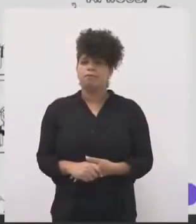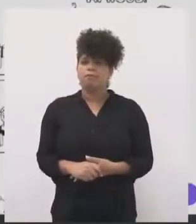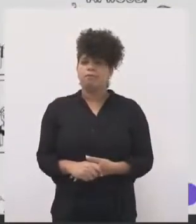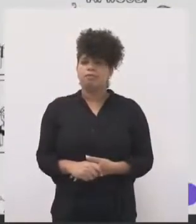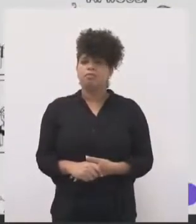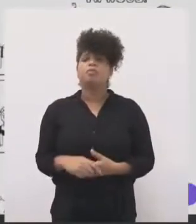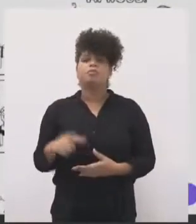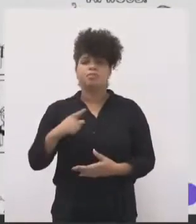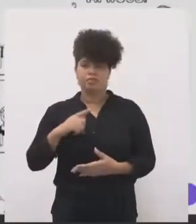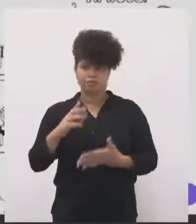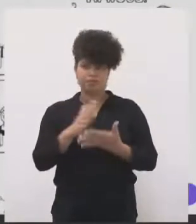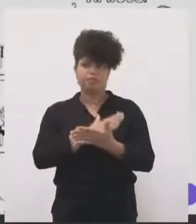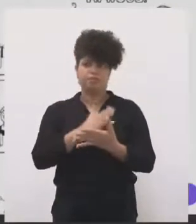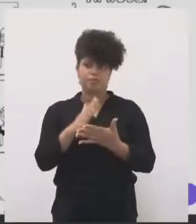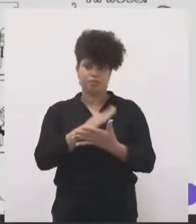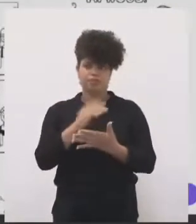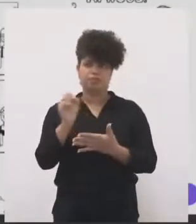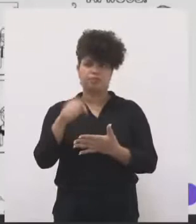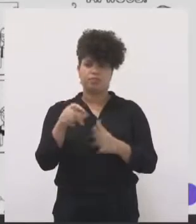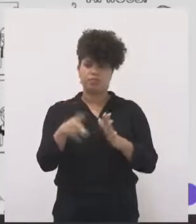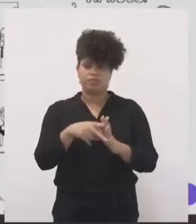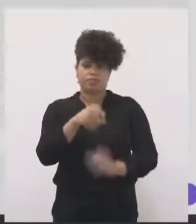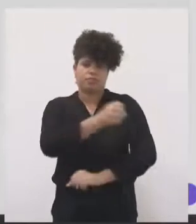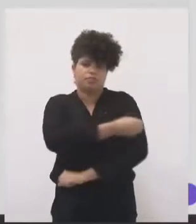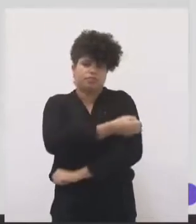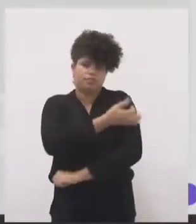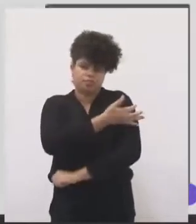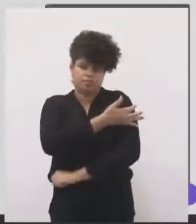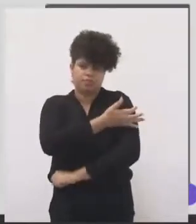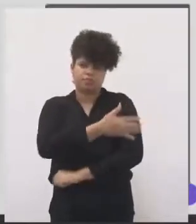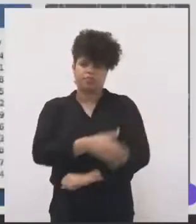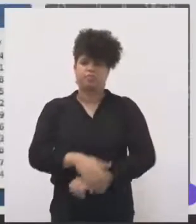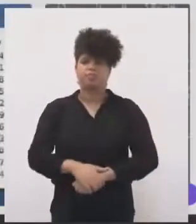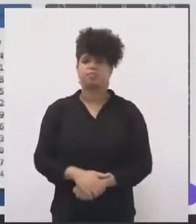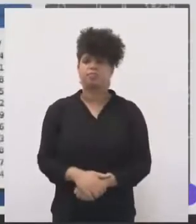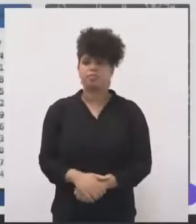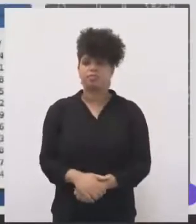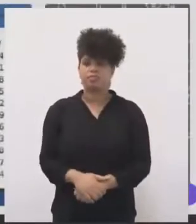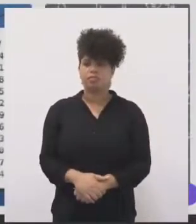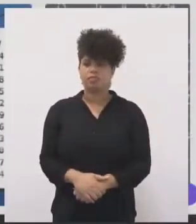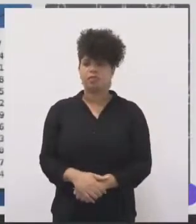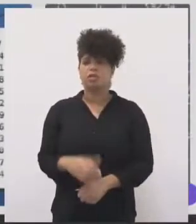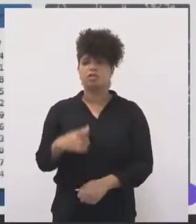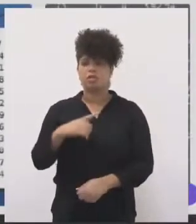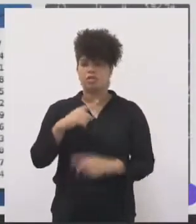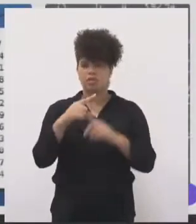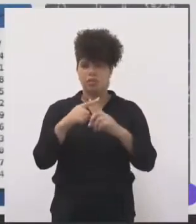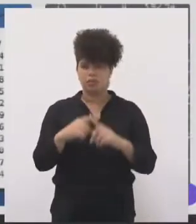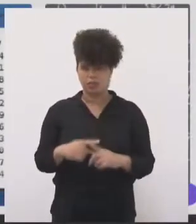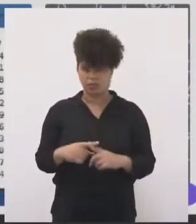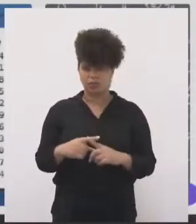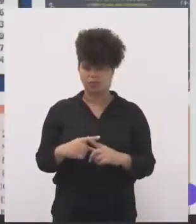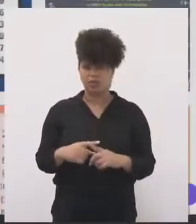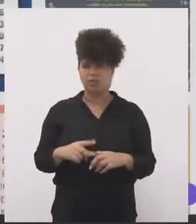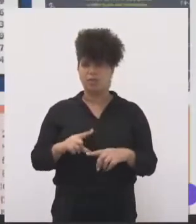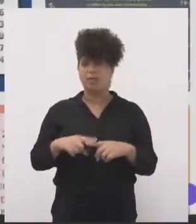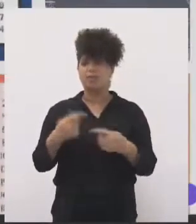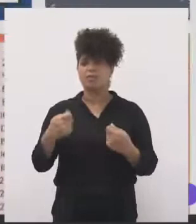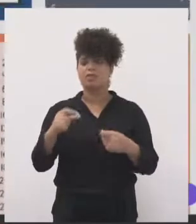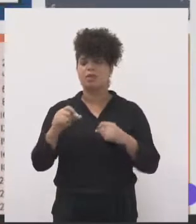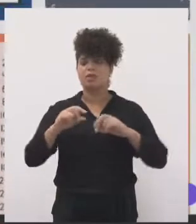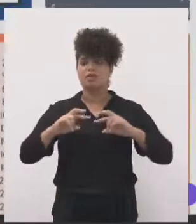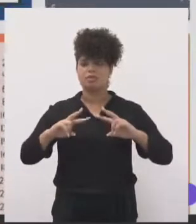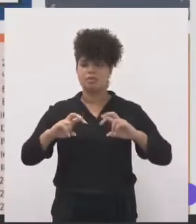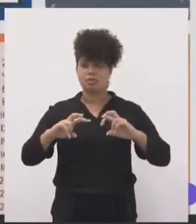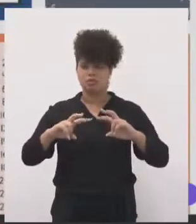sim algumas para os anos iniciais. Aqui tem matemática. Precisa explorar, tá?